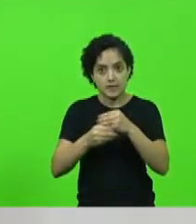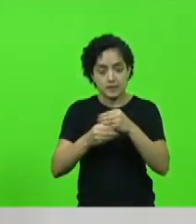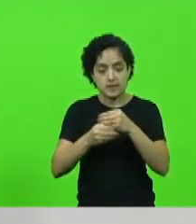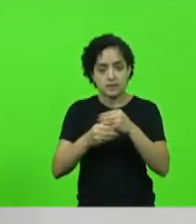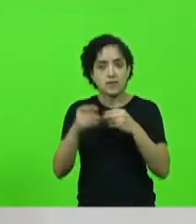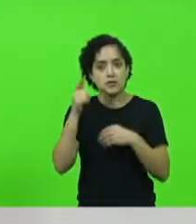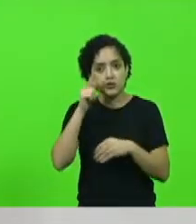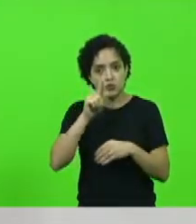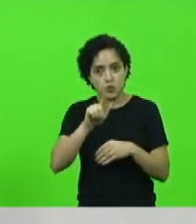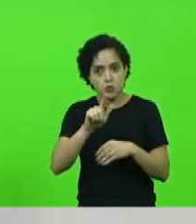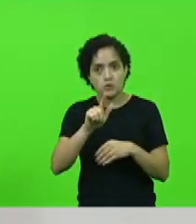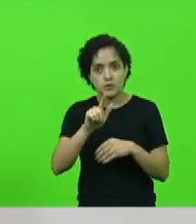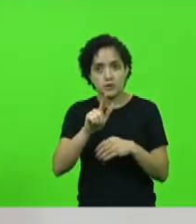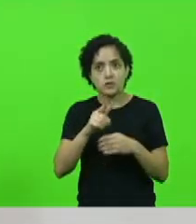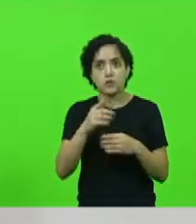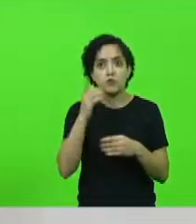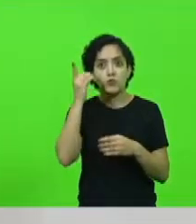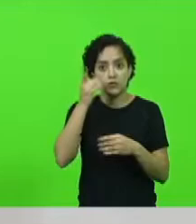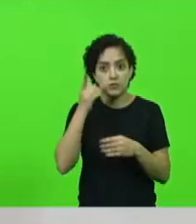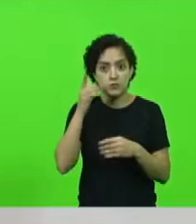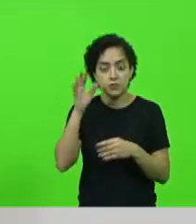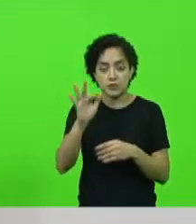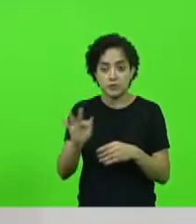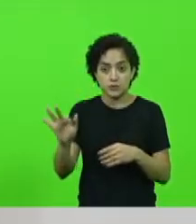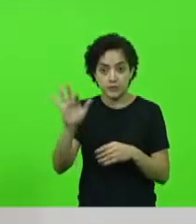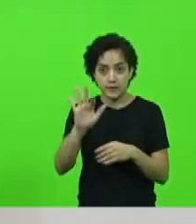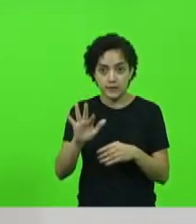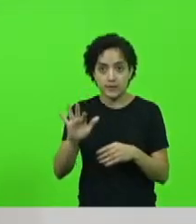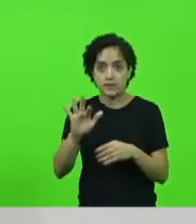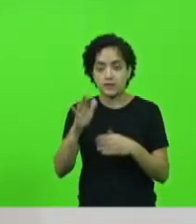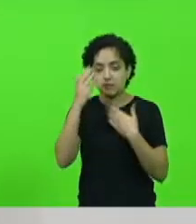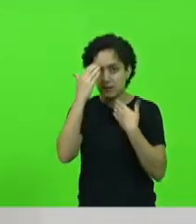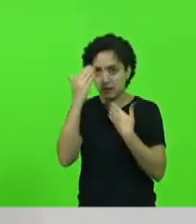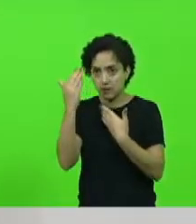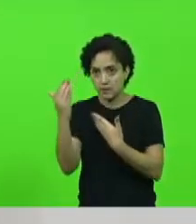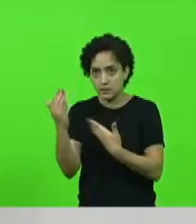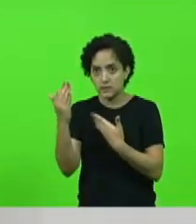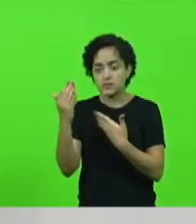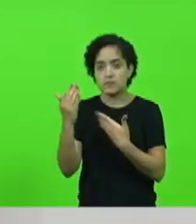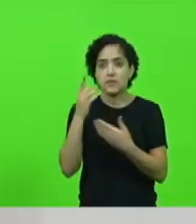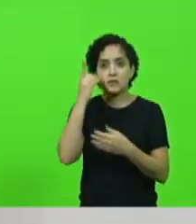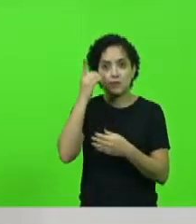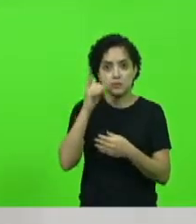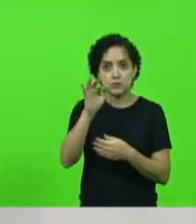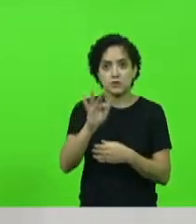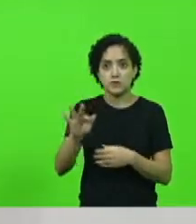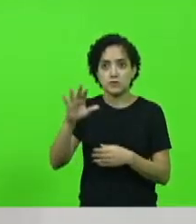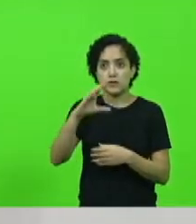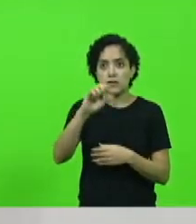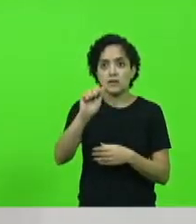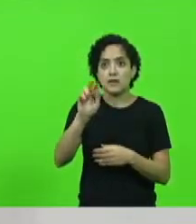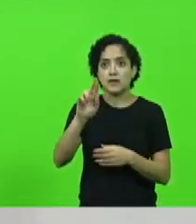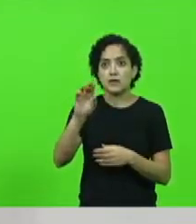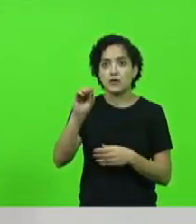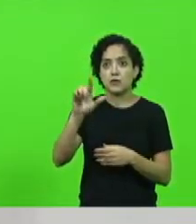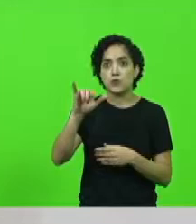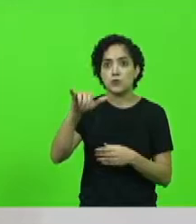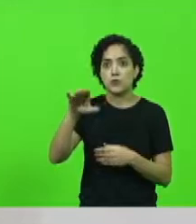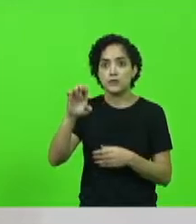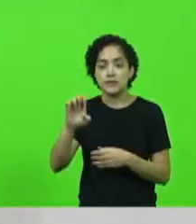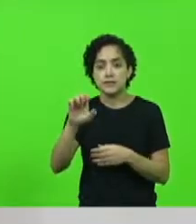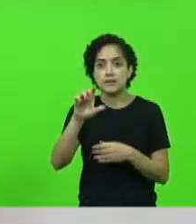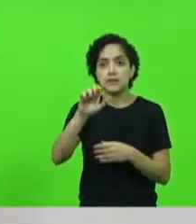capitanear com deputados federais. Daí eu quero estender o meu agradecimento à deputada federal Caroline Detone, ao deputado